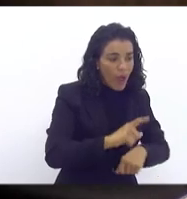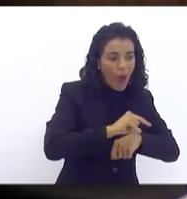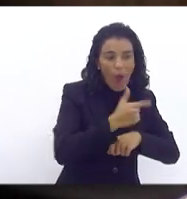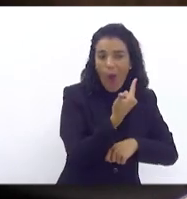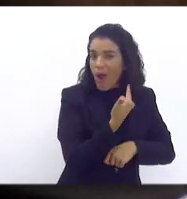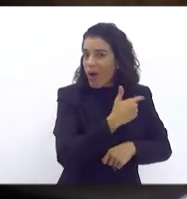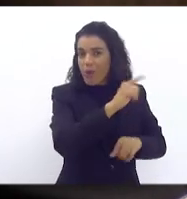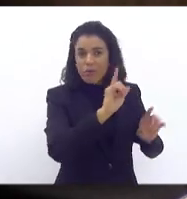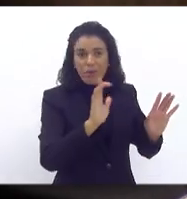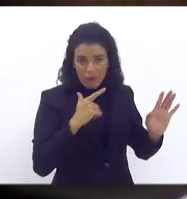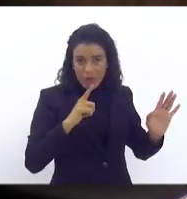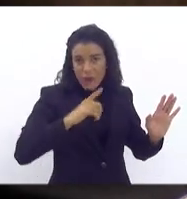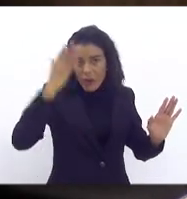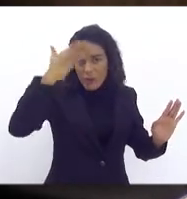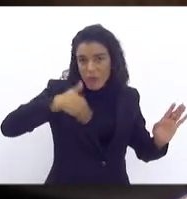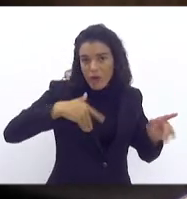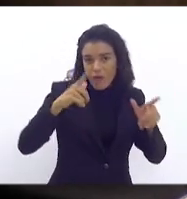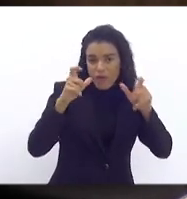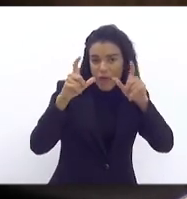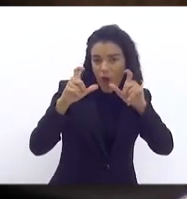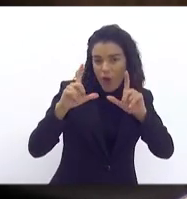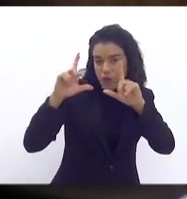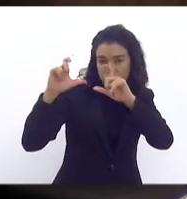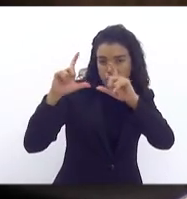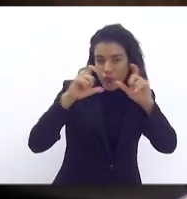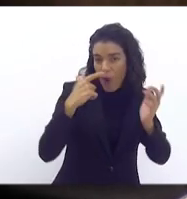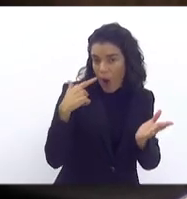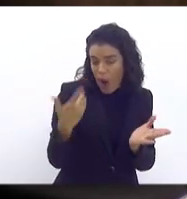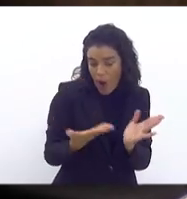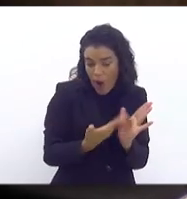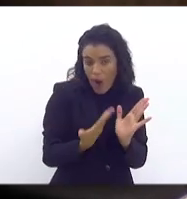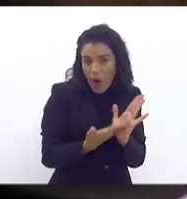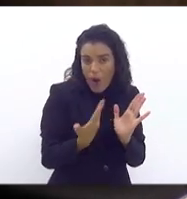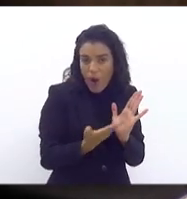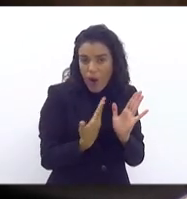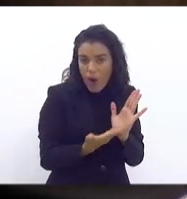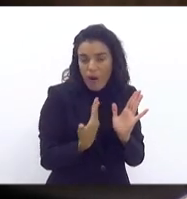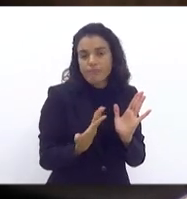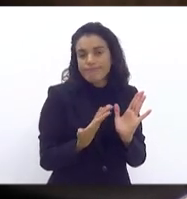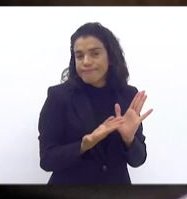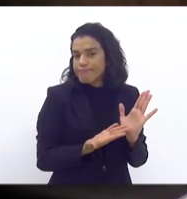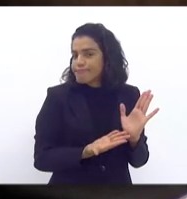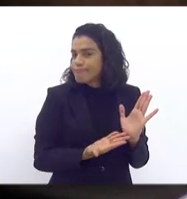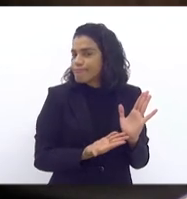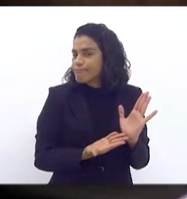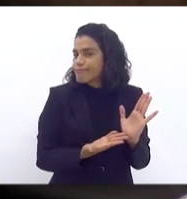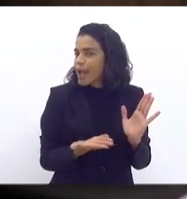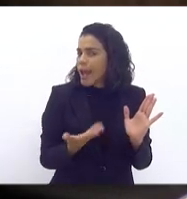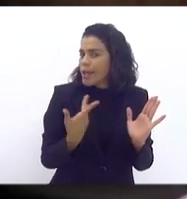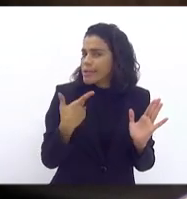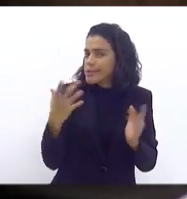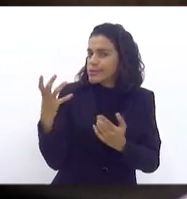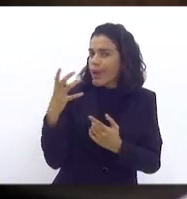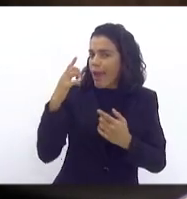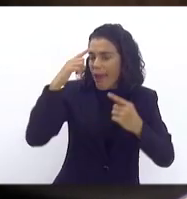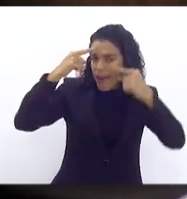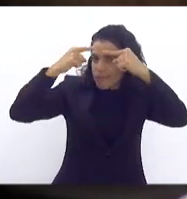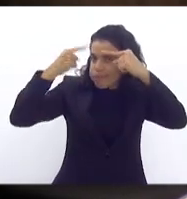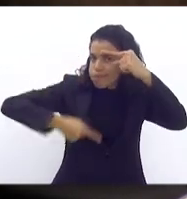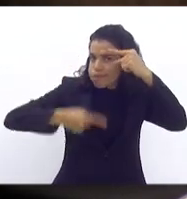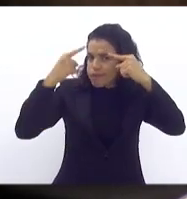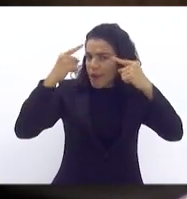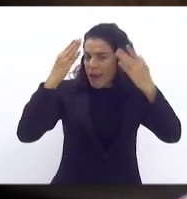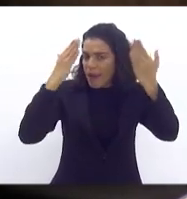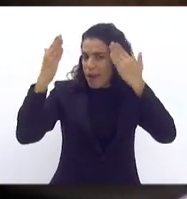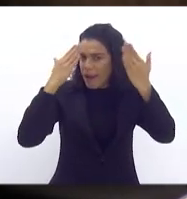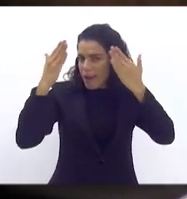eu tenho aqui fotografia do lugar por onde eu passei eh isso é é é é enlouquecedor para qualquer um e mais do